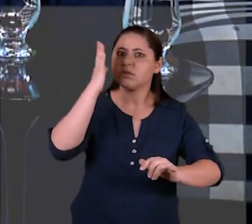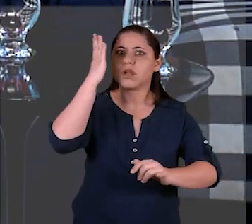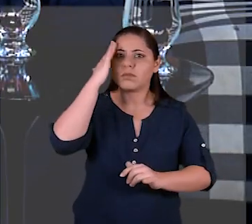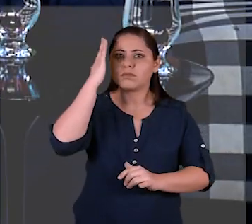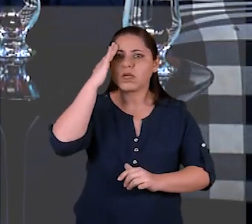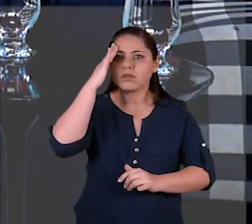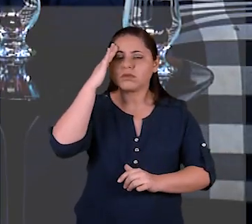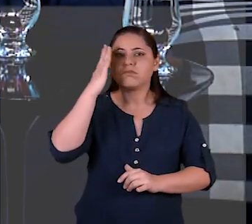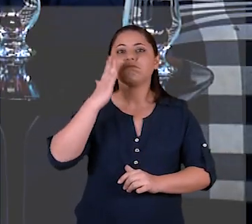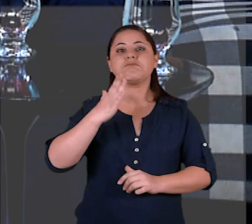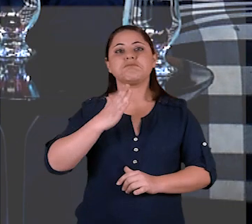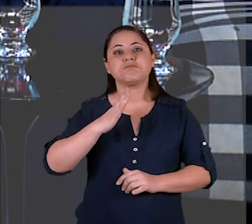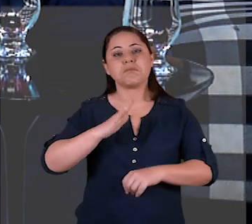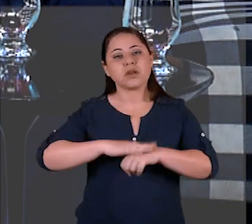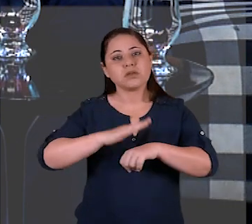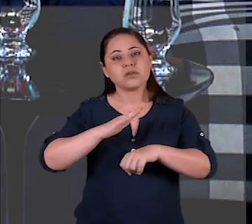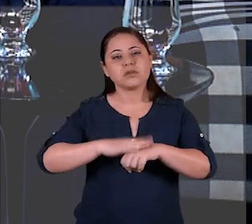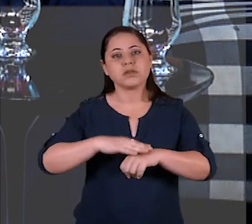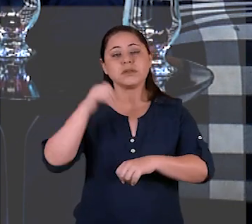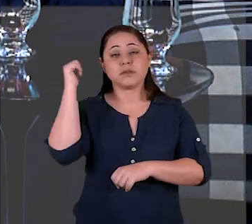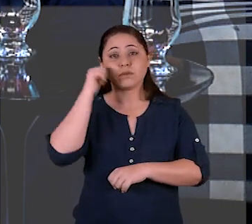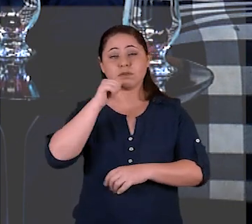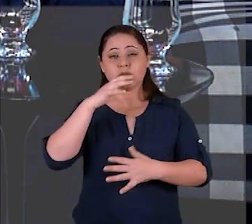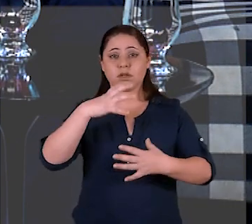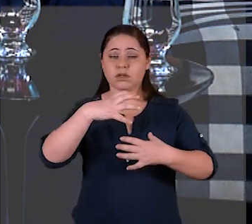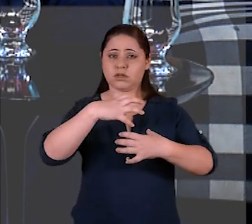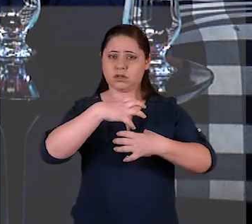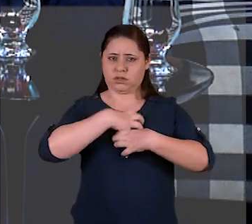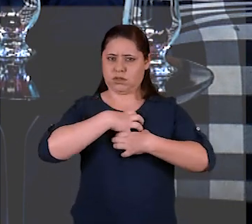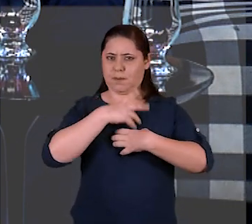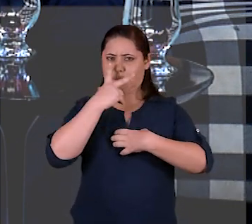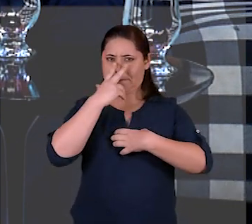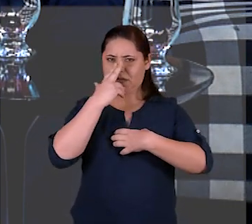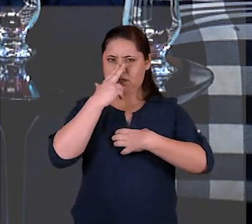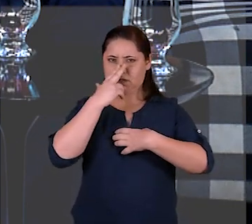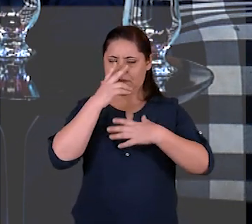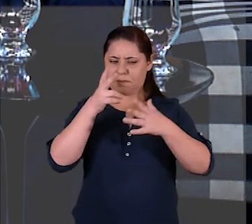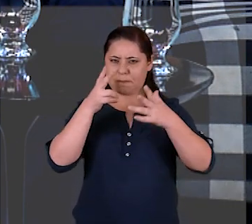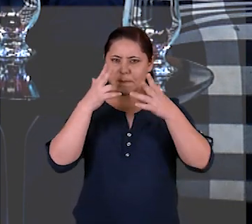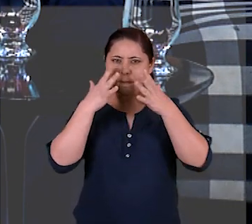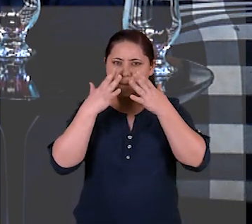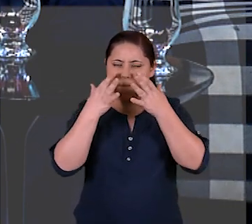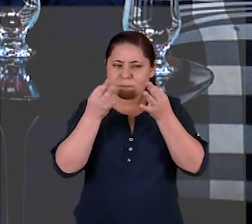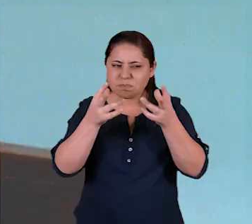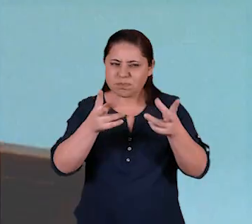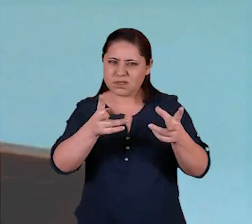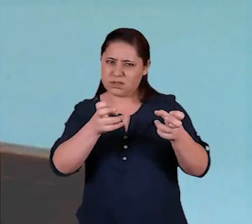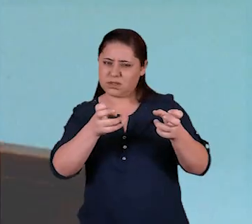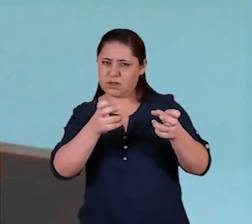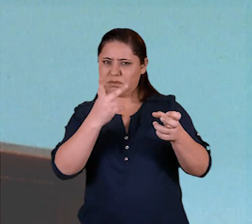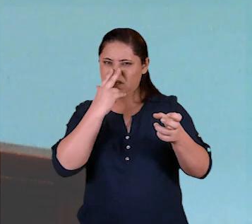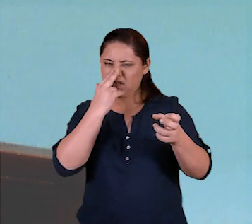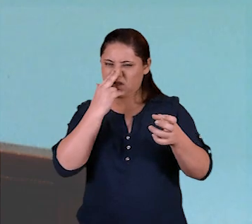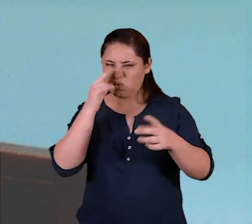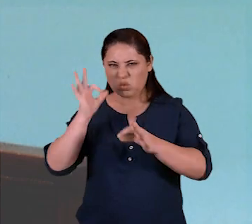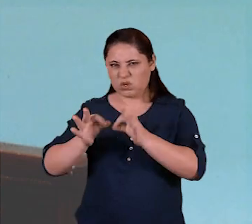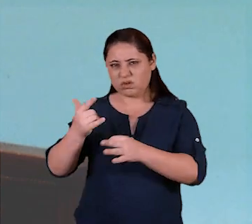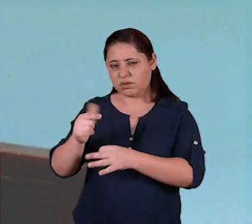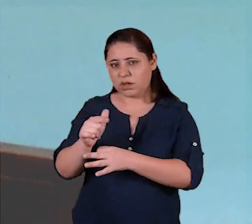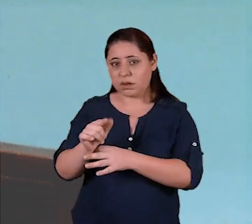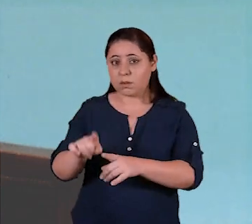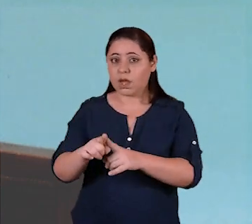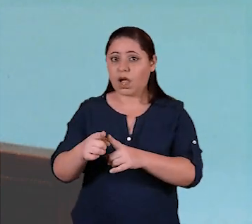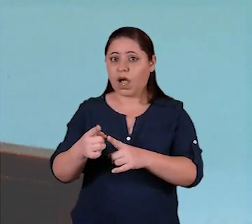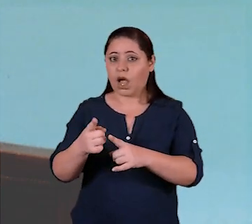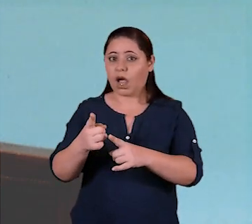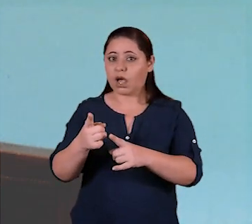realmente, eu acredito que as mulheres, elas se sintam, elas percebam essa sensação de impunidade, enquanto, na verdade, o que está acontecendo